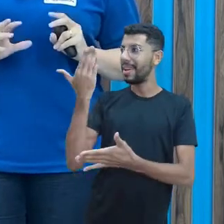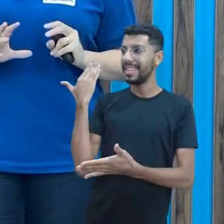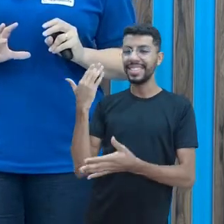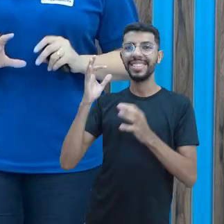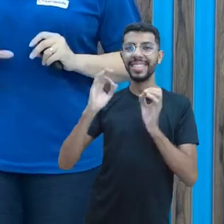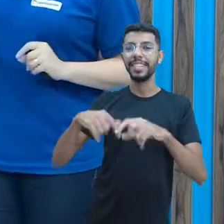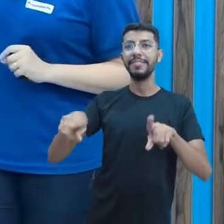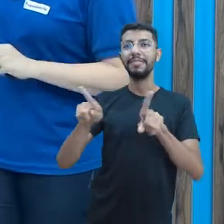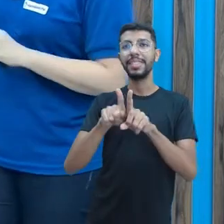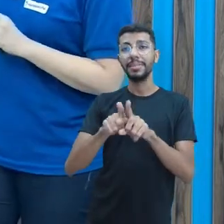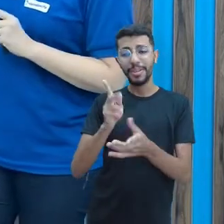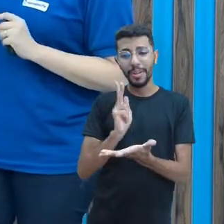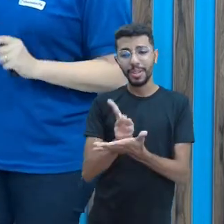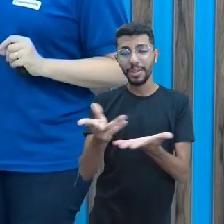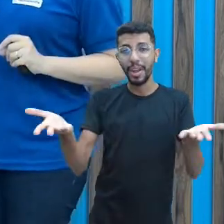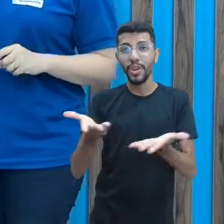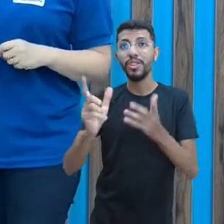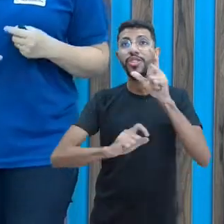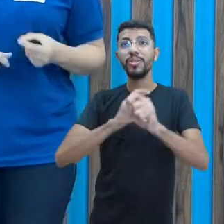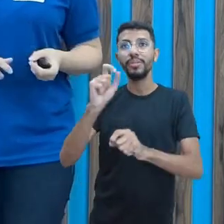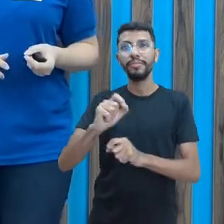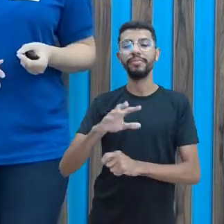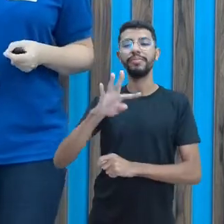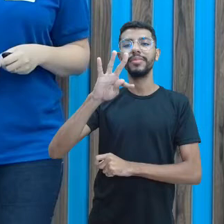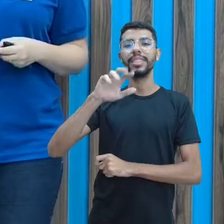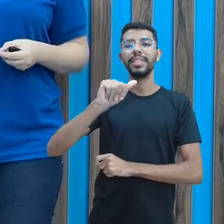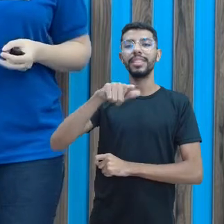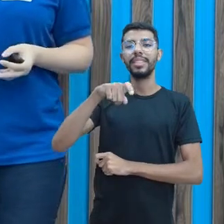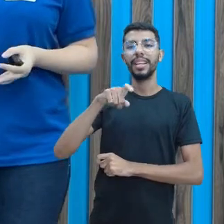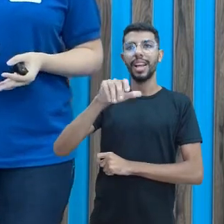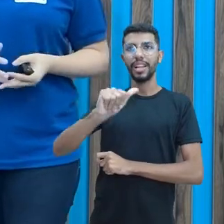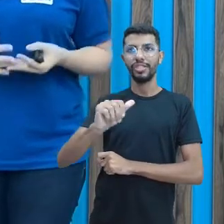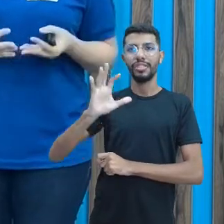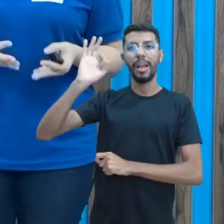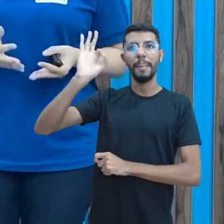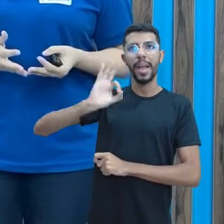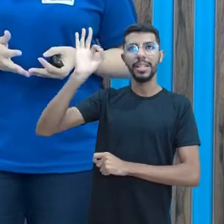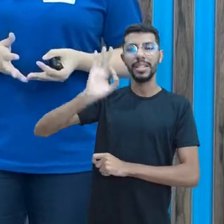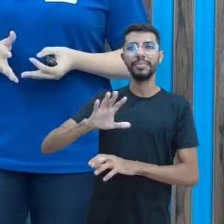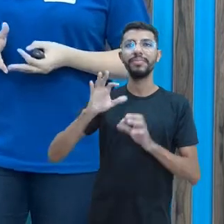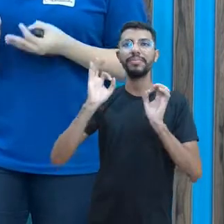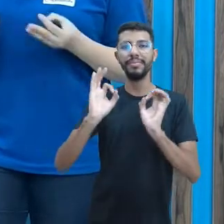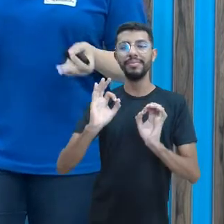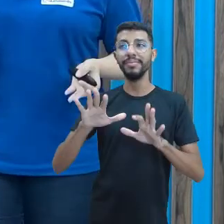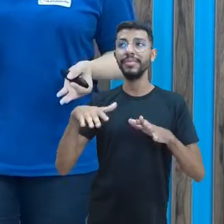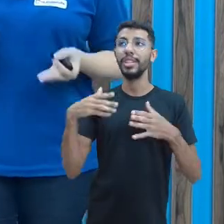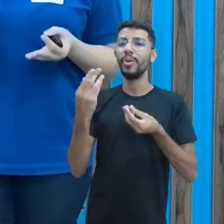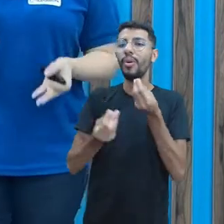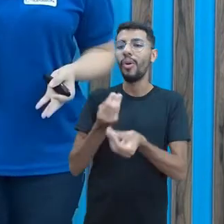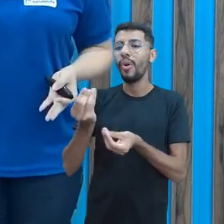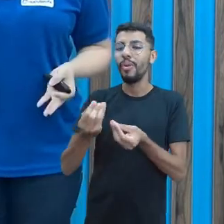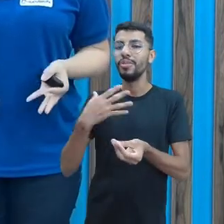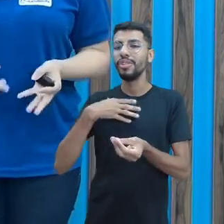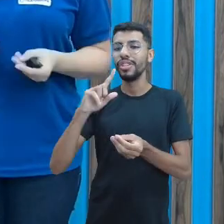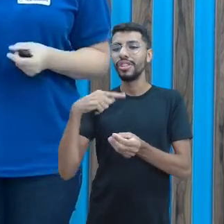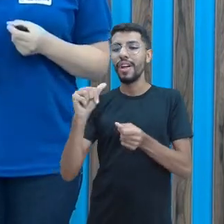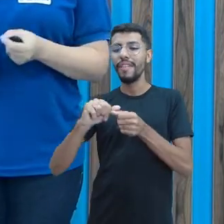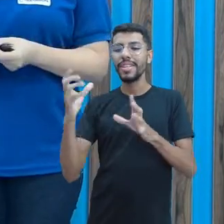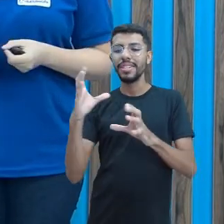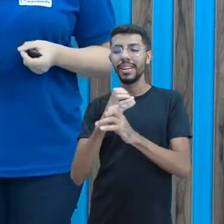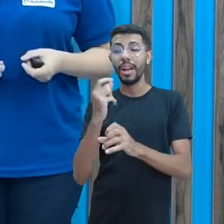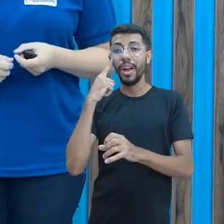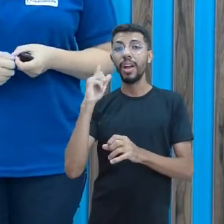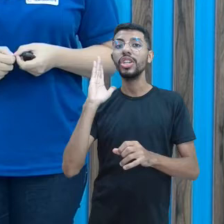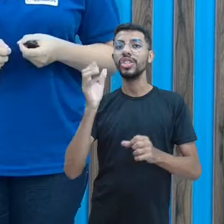dar continuidade hoje falando sobre taxa percentual, né, de que maneira a gente faz esse cálculo. Eu já digo a você que é bem importante você já pegar aí